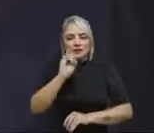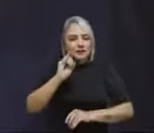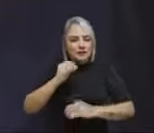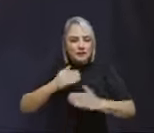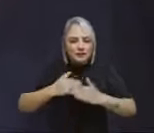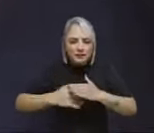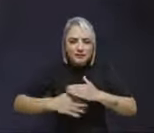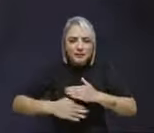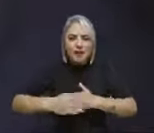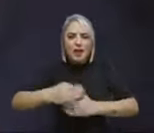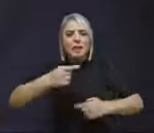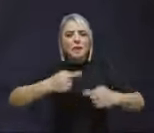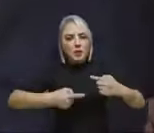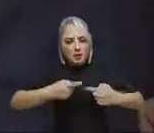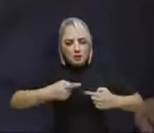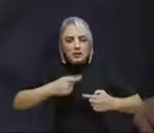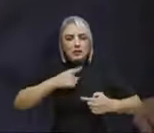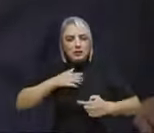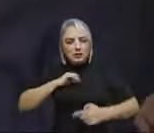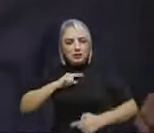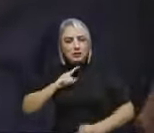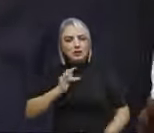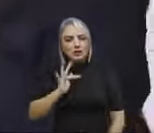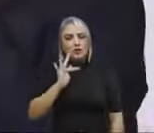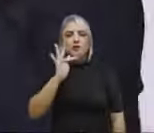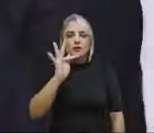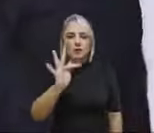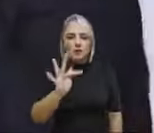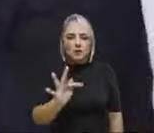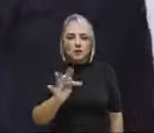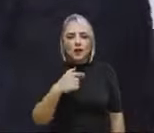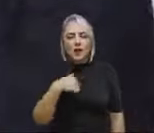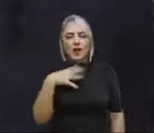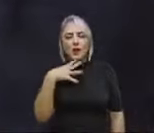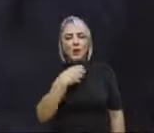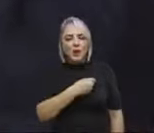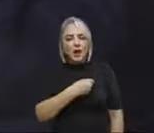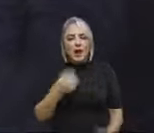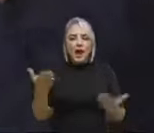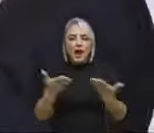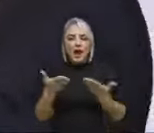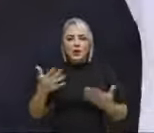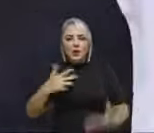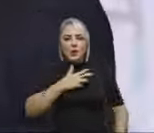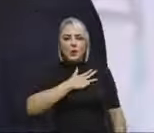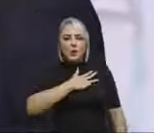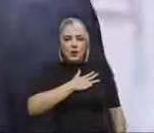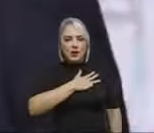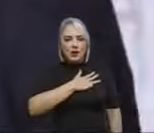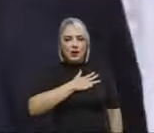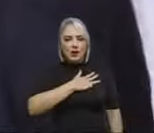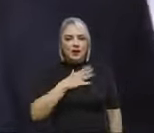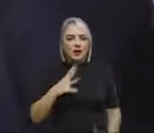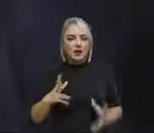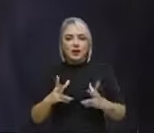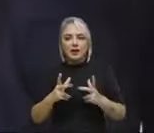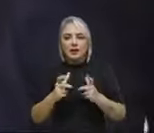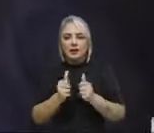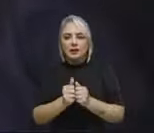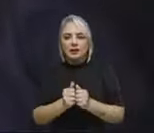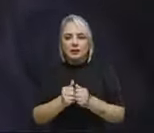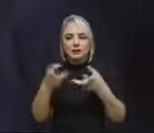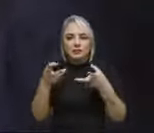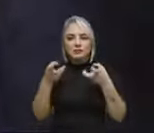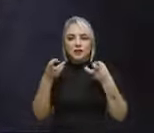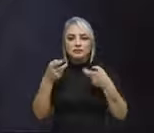nós temos à nossa frente. Eu acho hoje, Lula, por tudo quanto eu tenho de percepção política ao longo